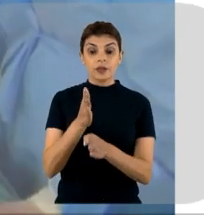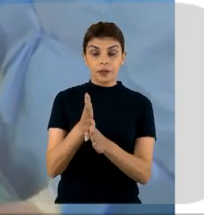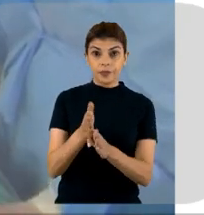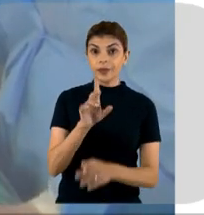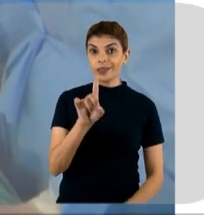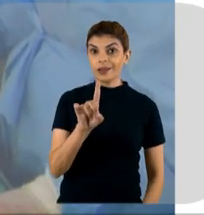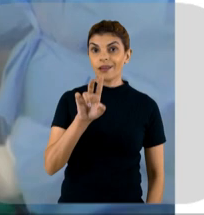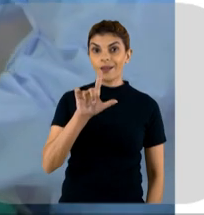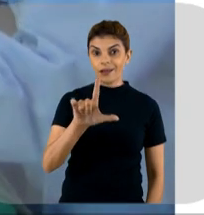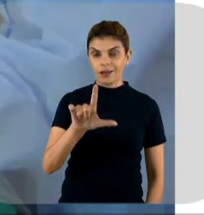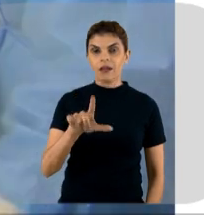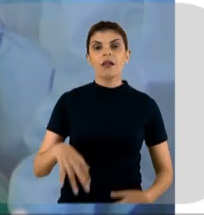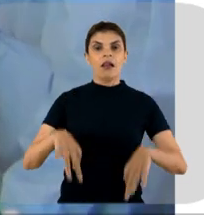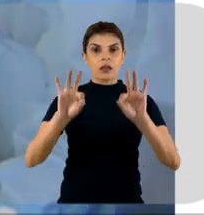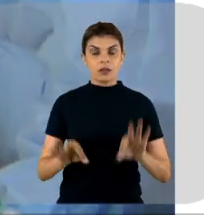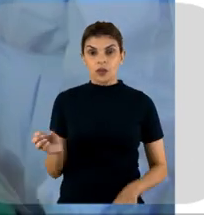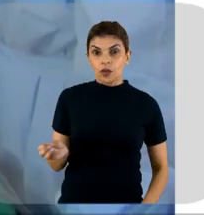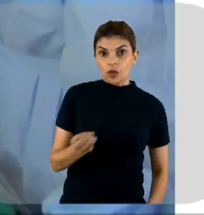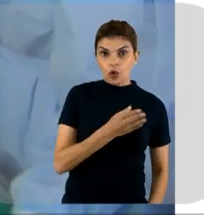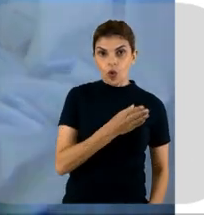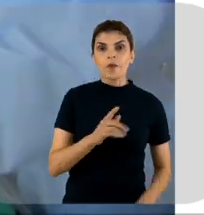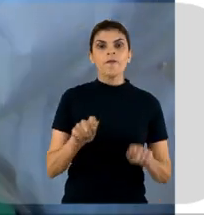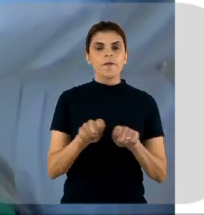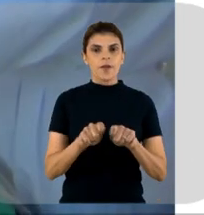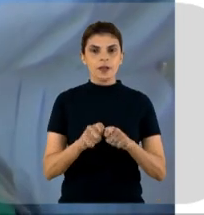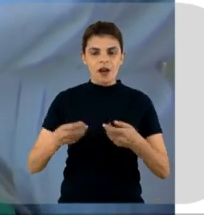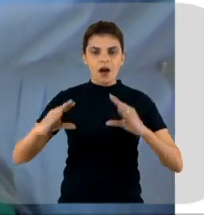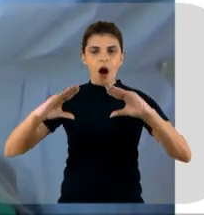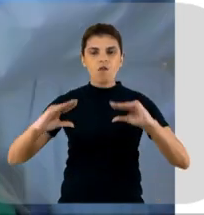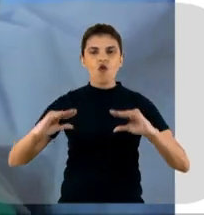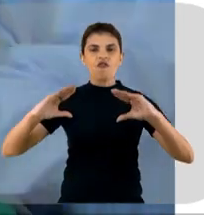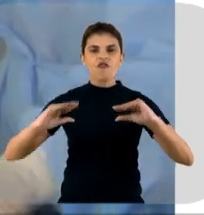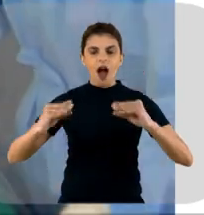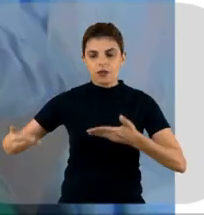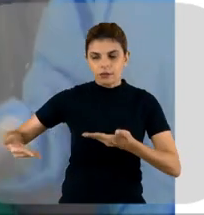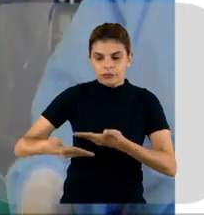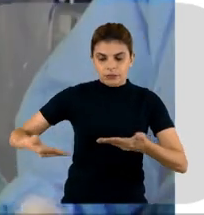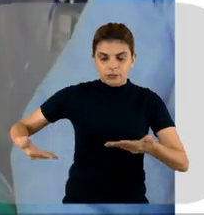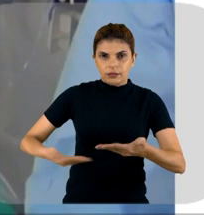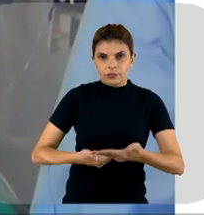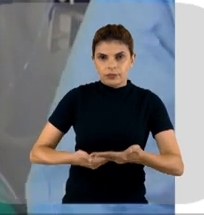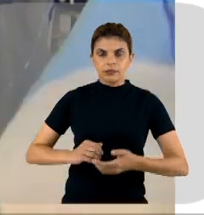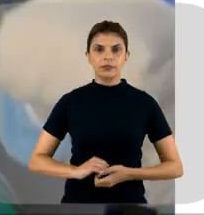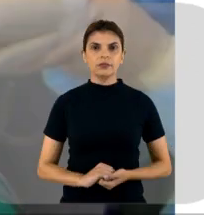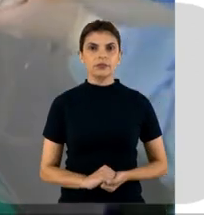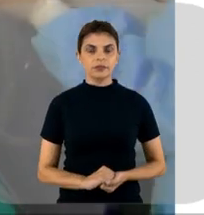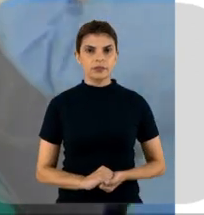Com o paciente DL e o lençol novo encaixado, vamos encaixar as coxins